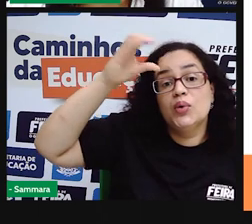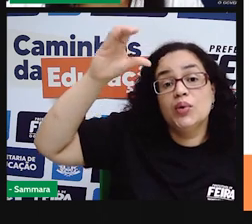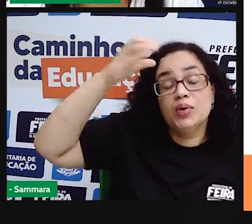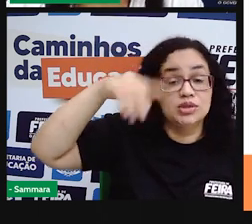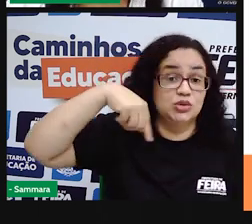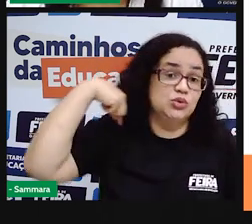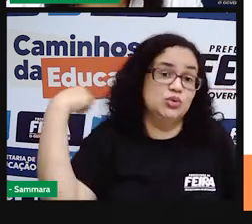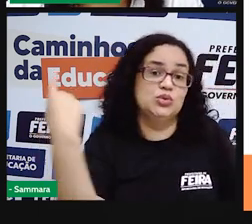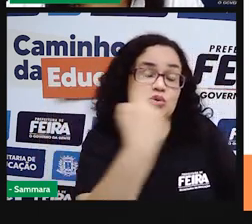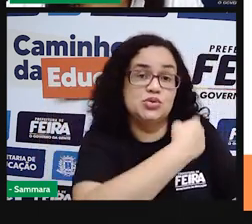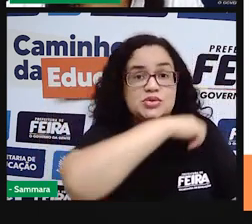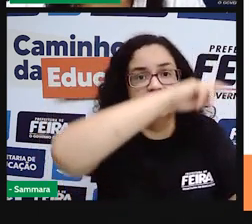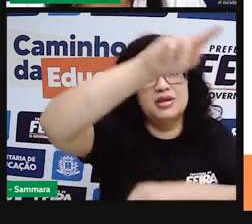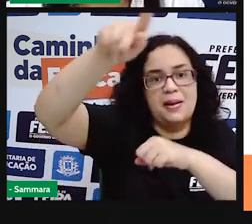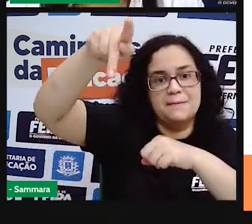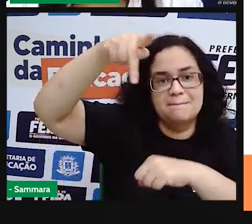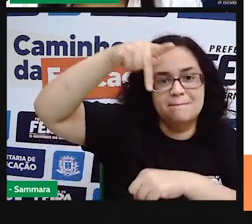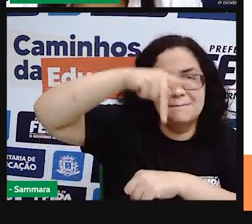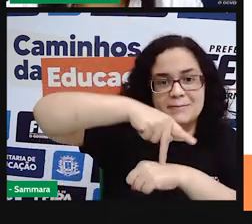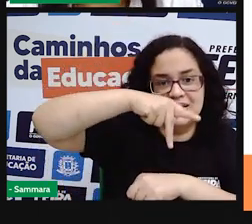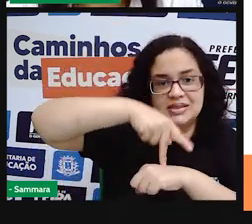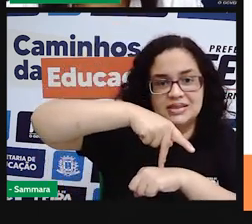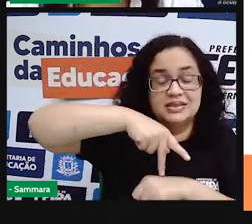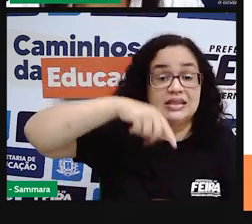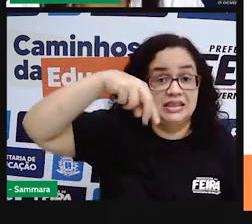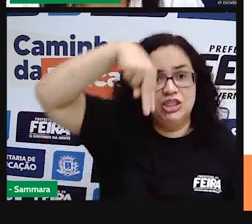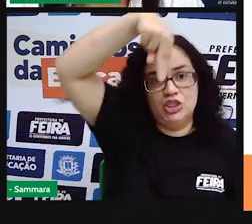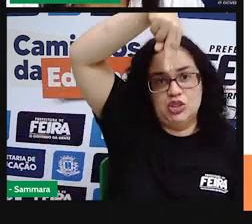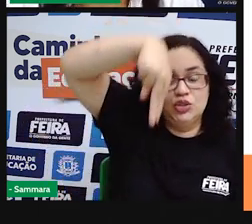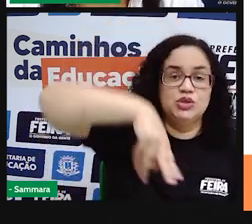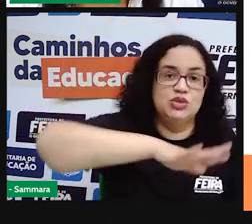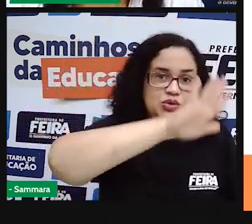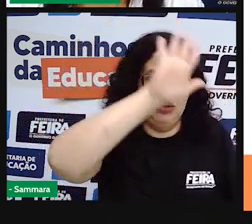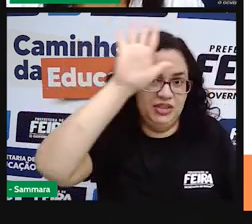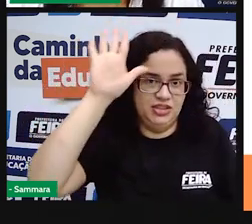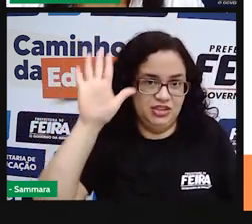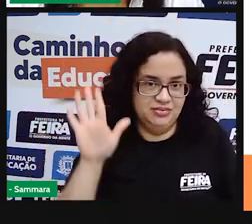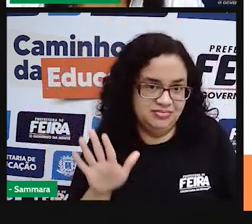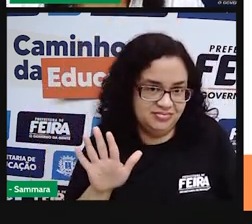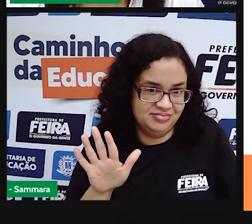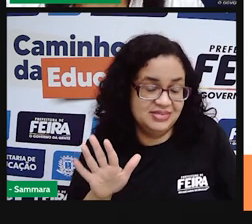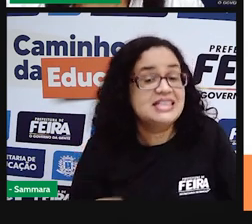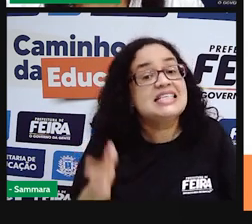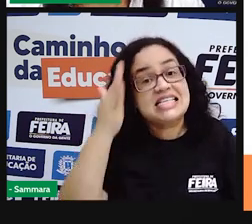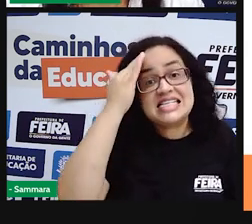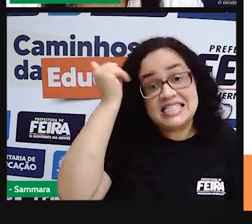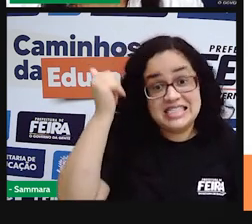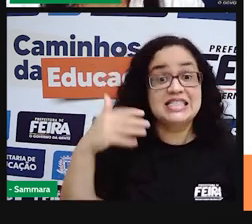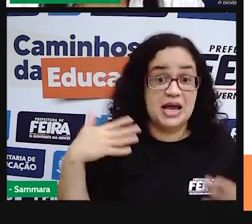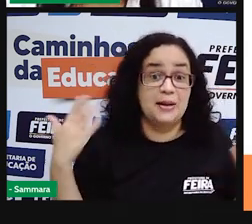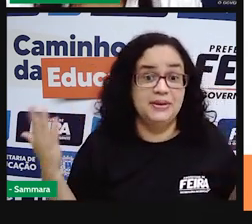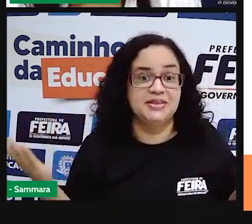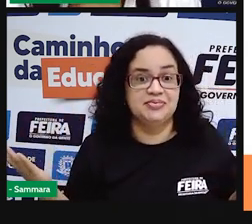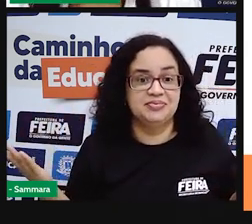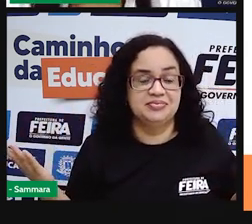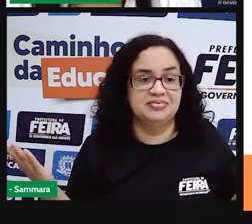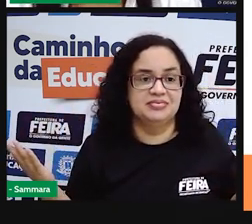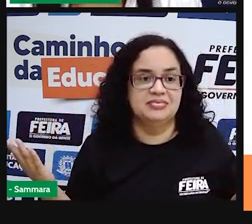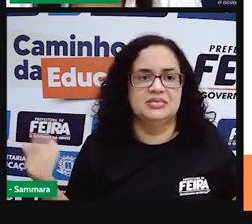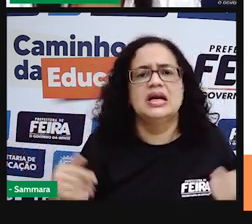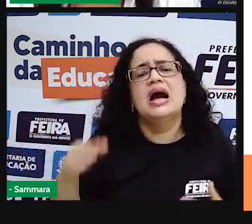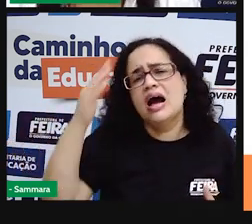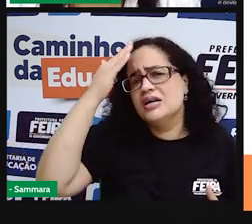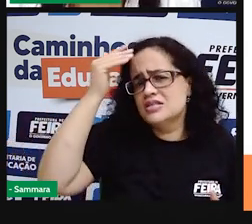país, principalmente na região Nordeste. E aí, já sabem? Se não sabem, a gente